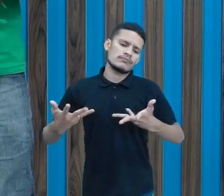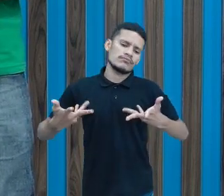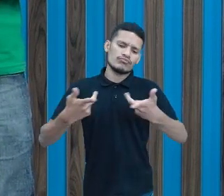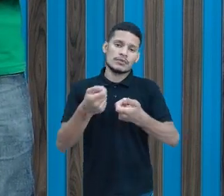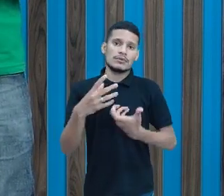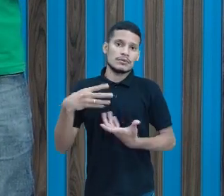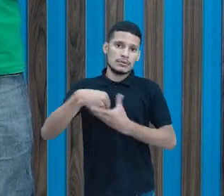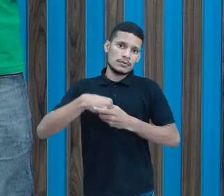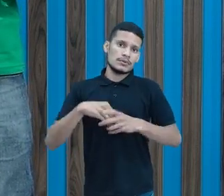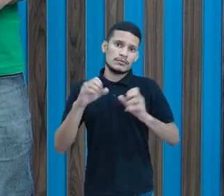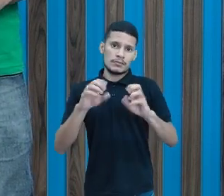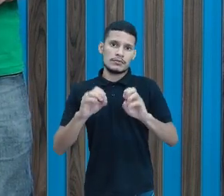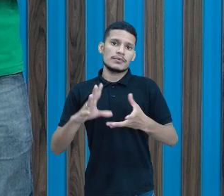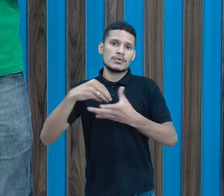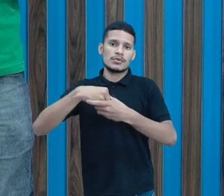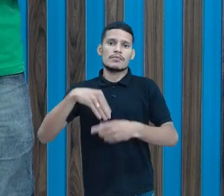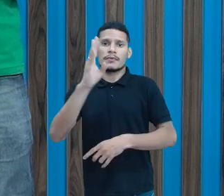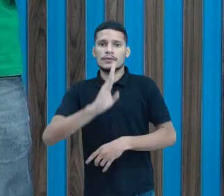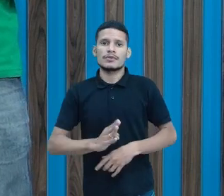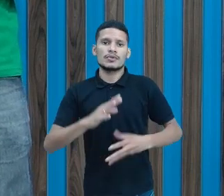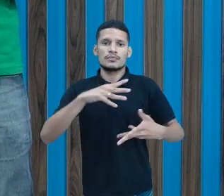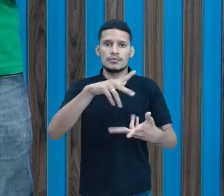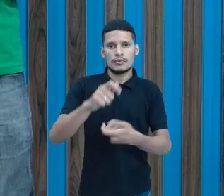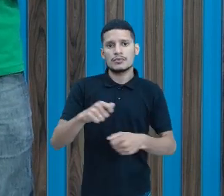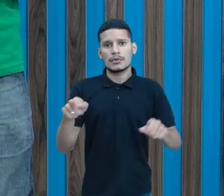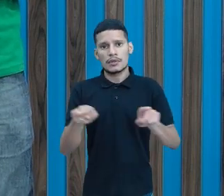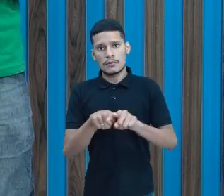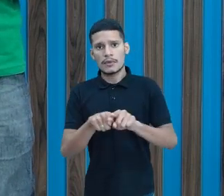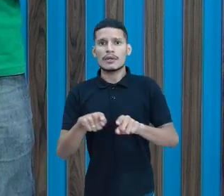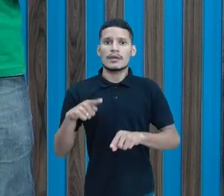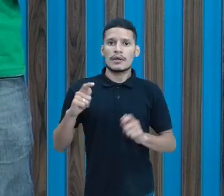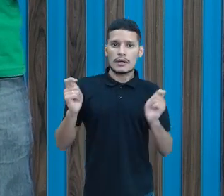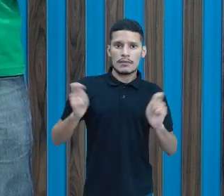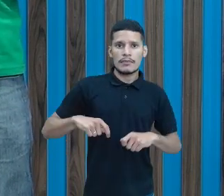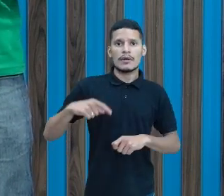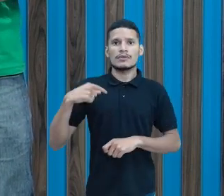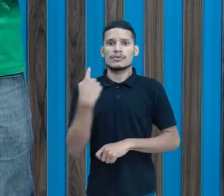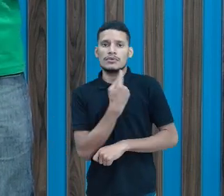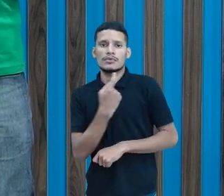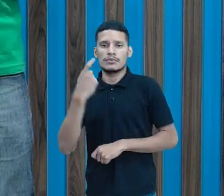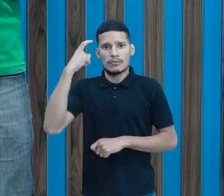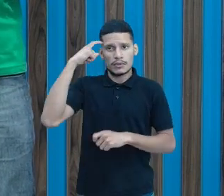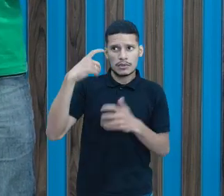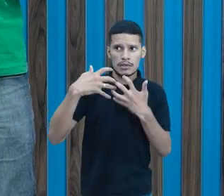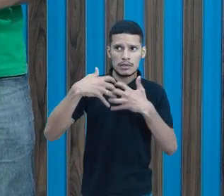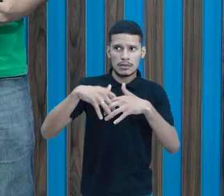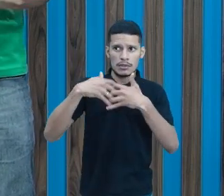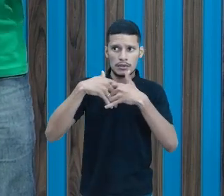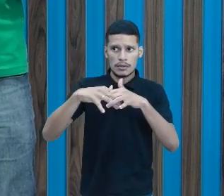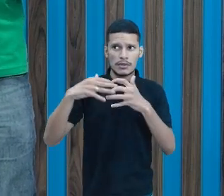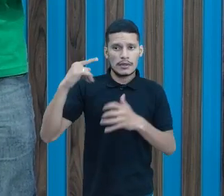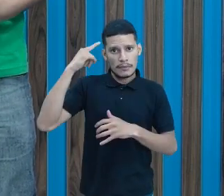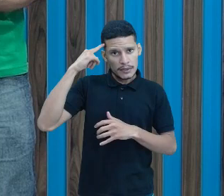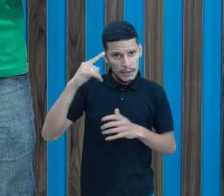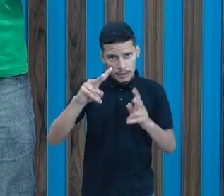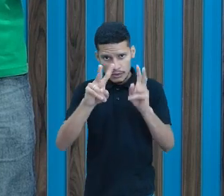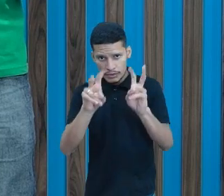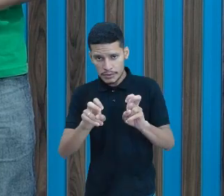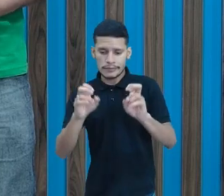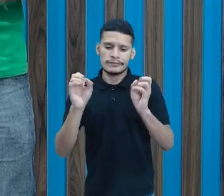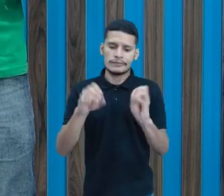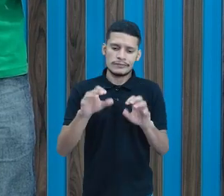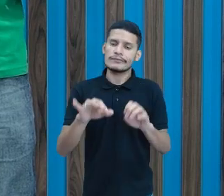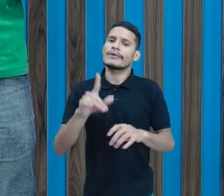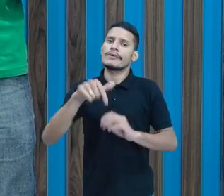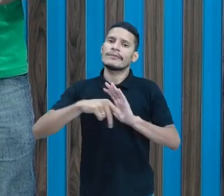mundo, e que nos, né, possibilita continuar pensando continuamente e pensar a educação como um ato de amor, como um ato de